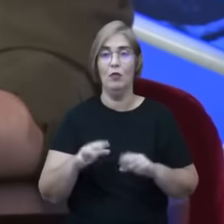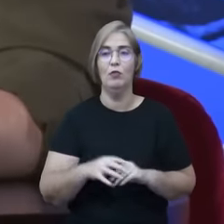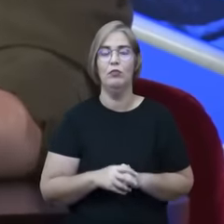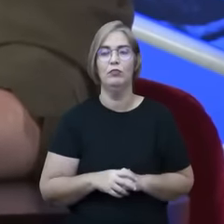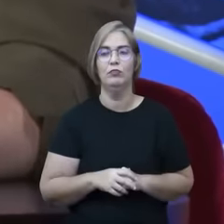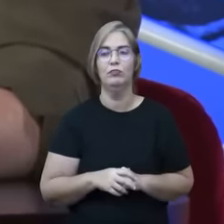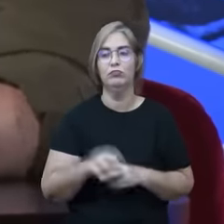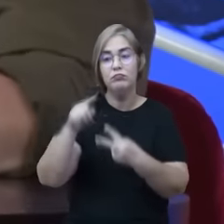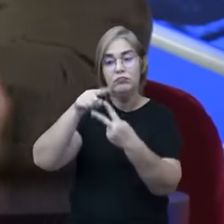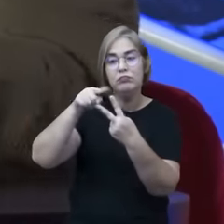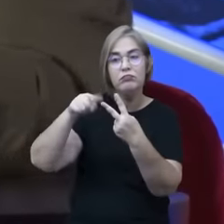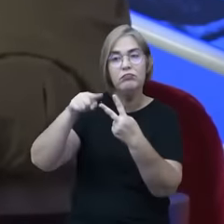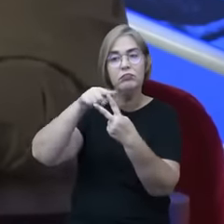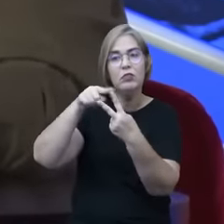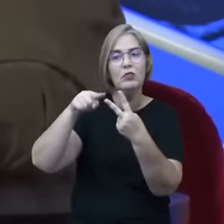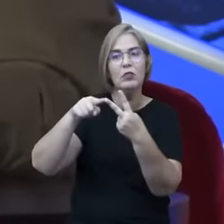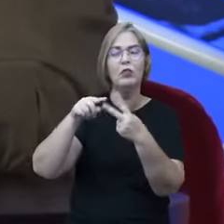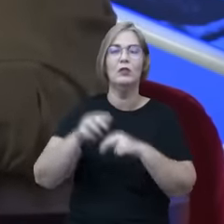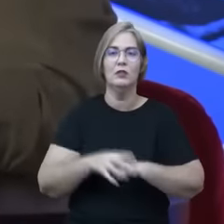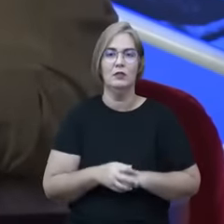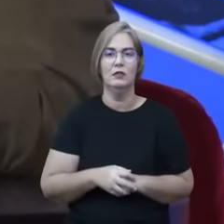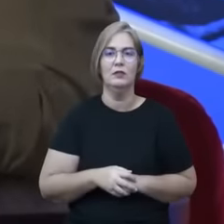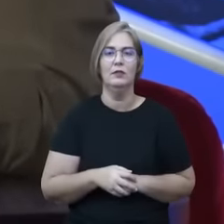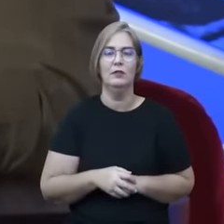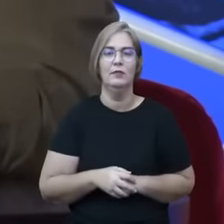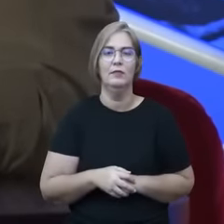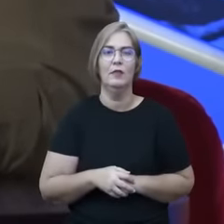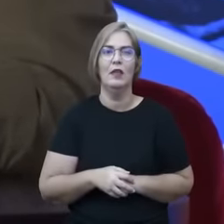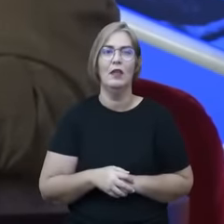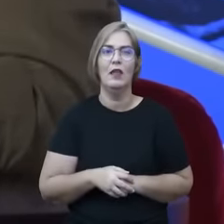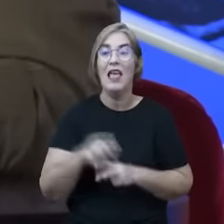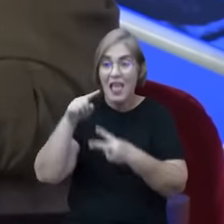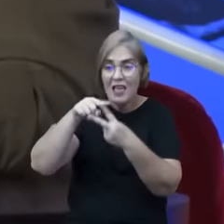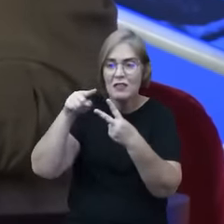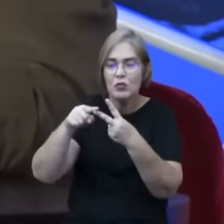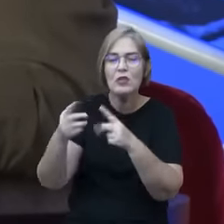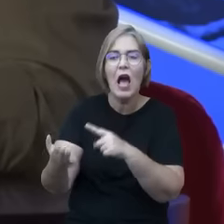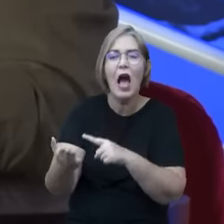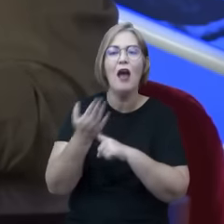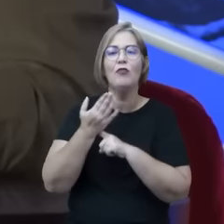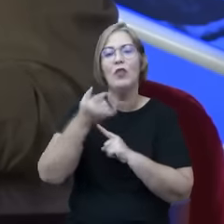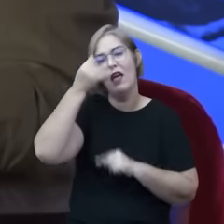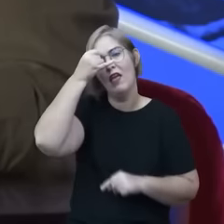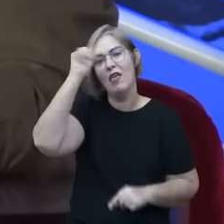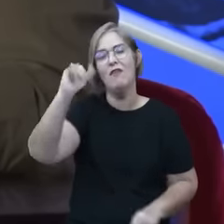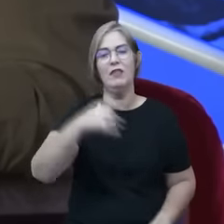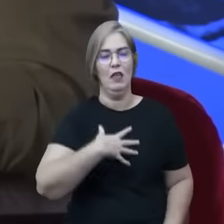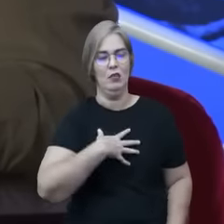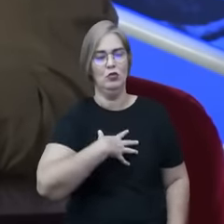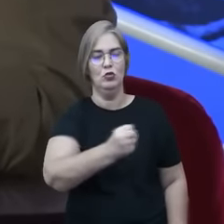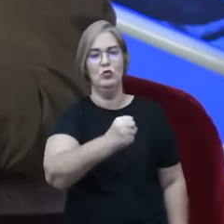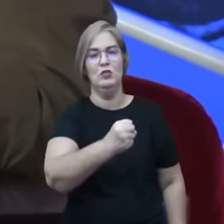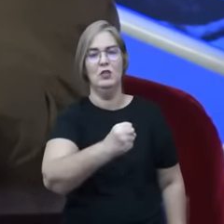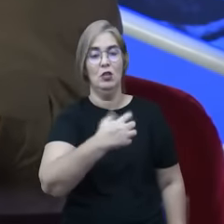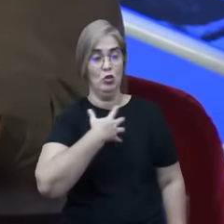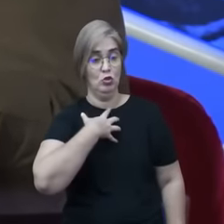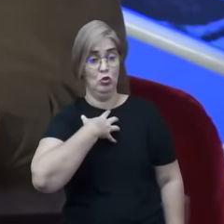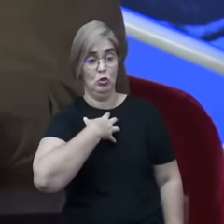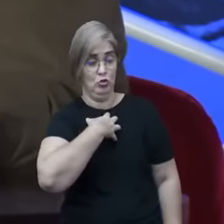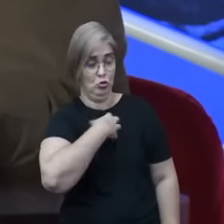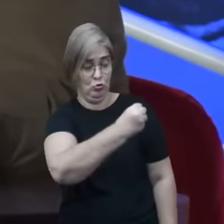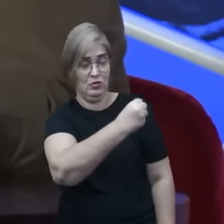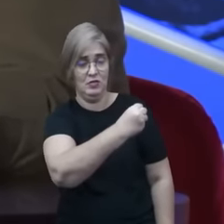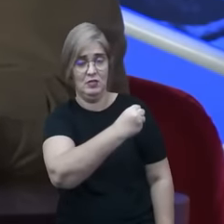um abandono da possibilidade do suicídio no campo do possível, isto é, esse mergulho no